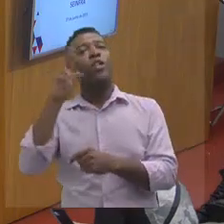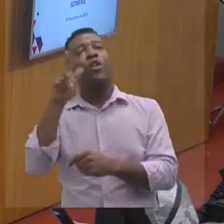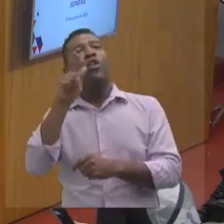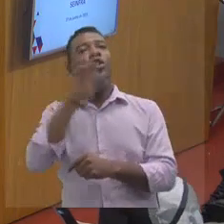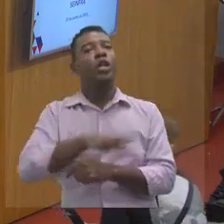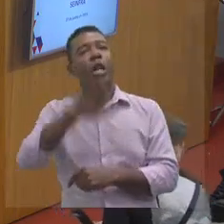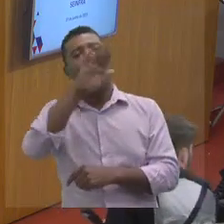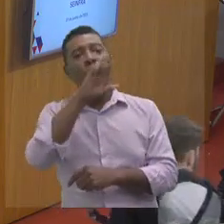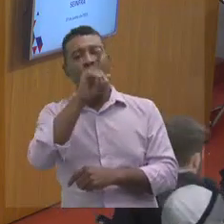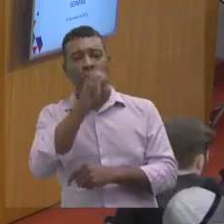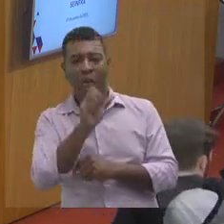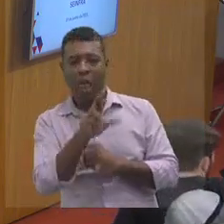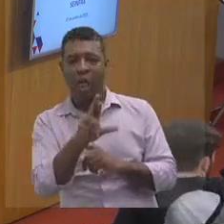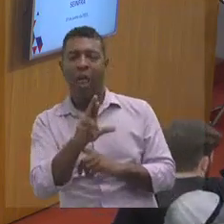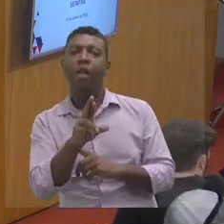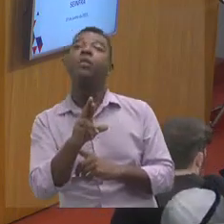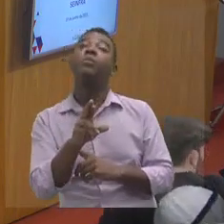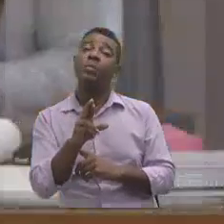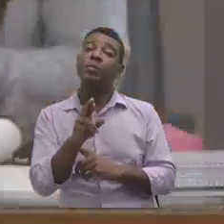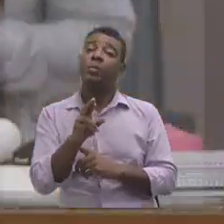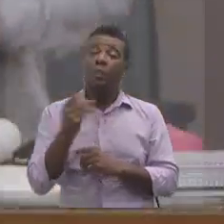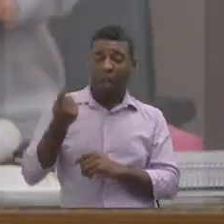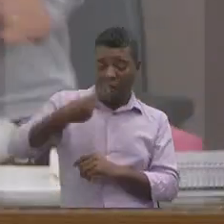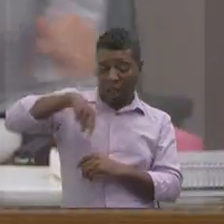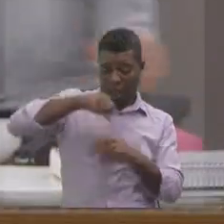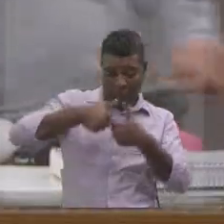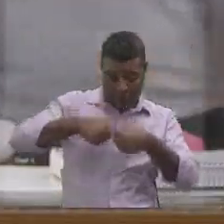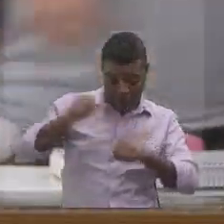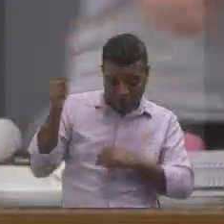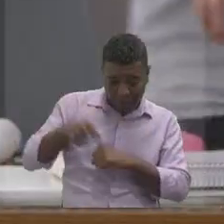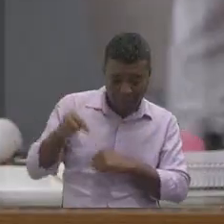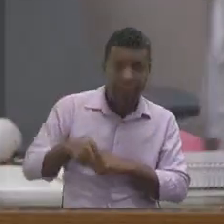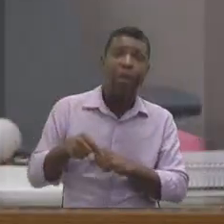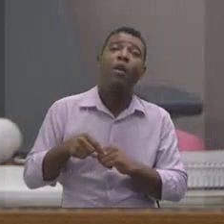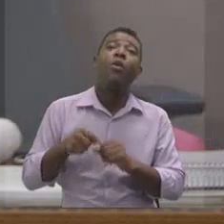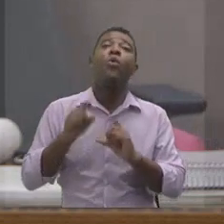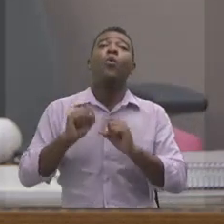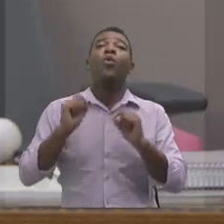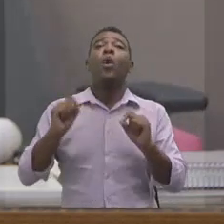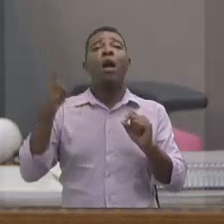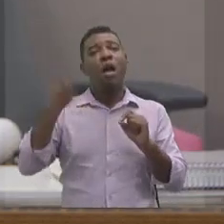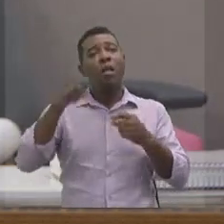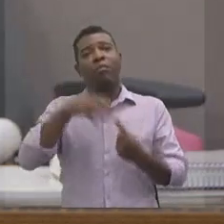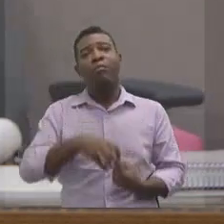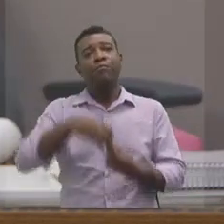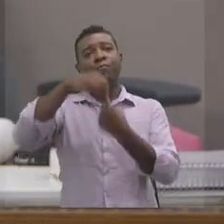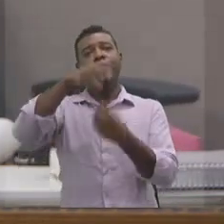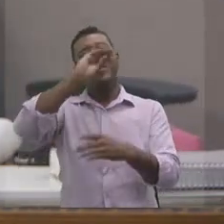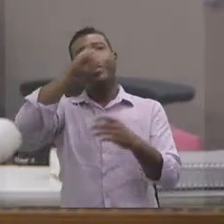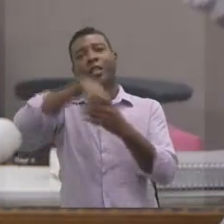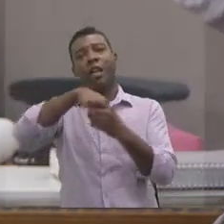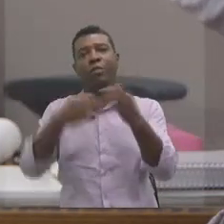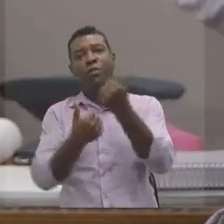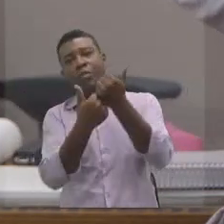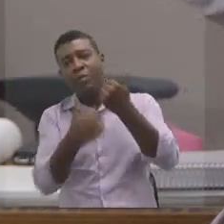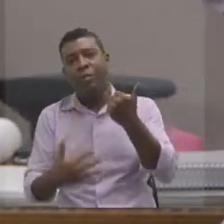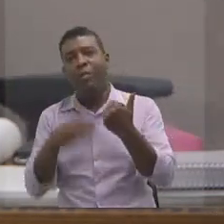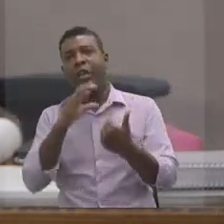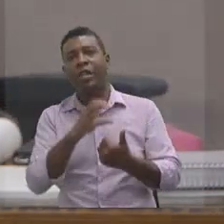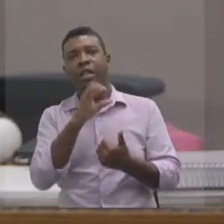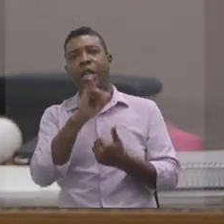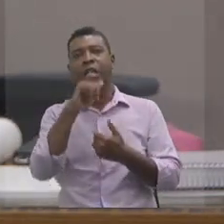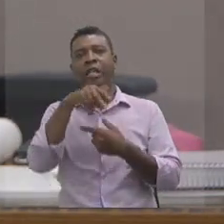aproveita para dizer também deputados que a gente tá aqui né vamos dizer com todas as lideranças aqui da ceifa também estão presentes Aqui estão todos os nossos